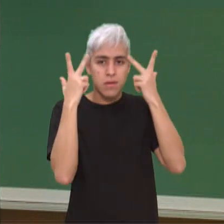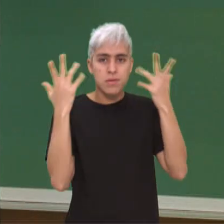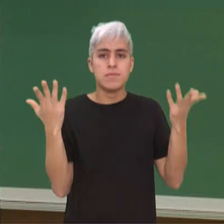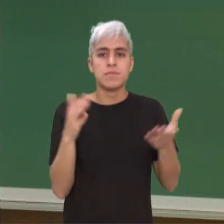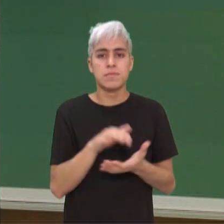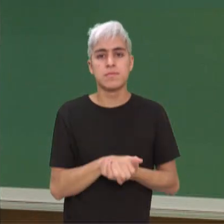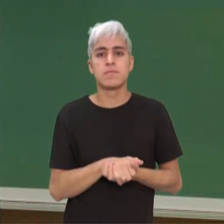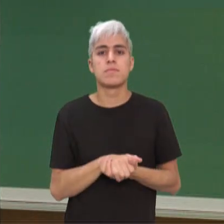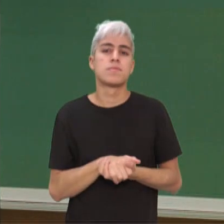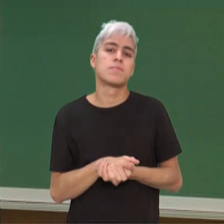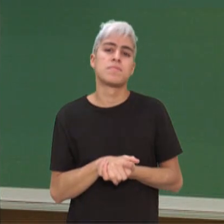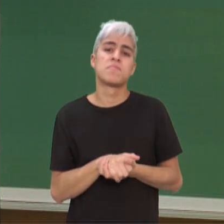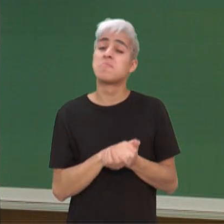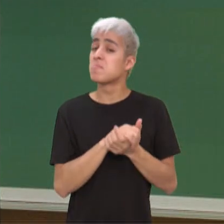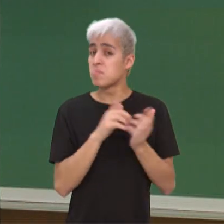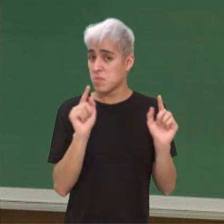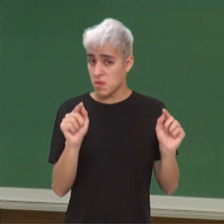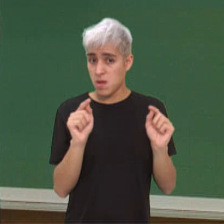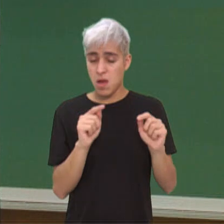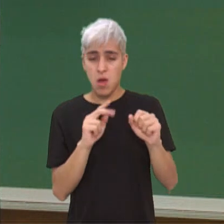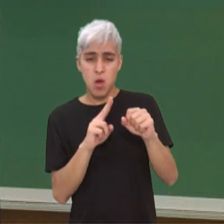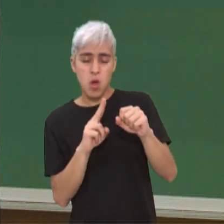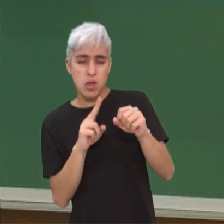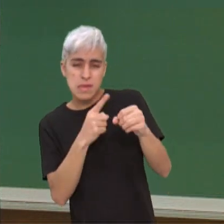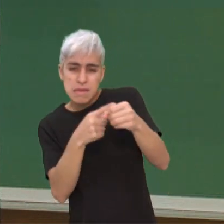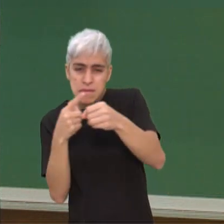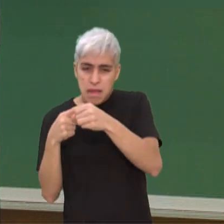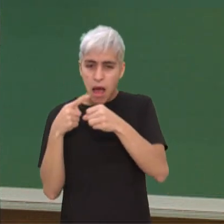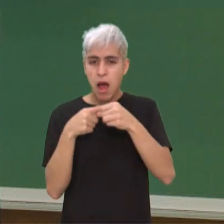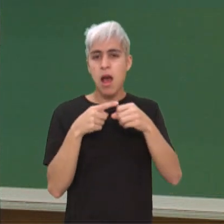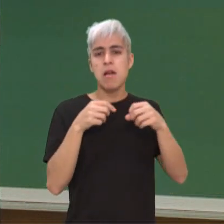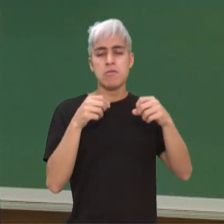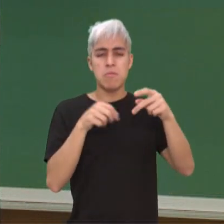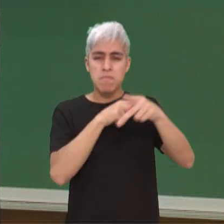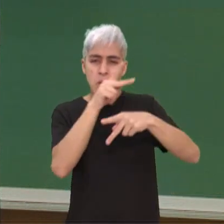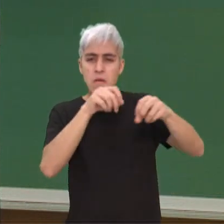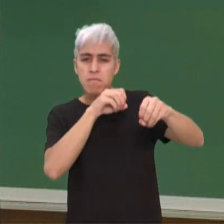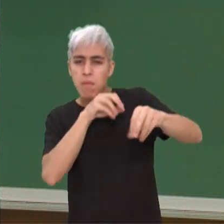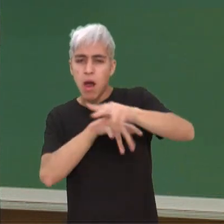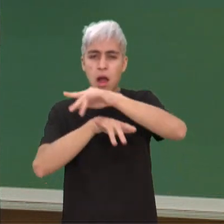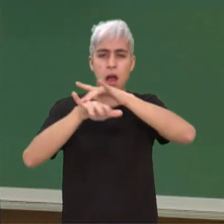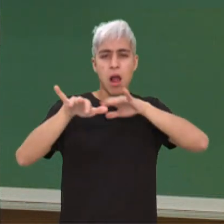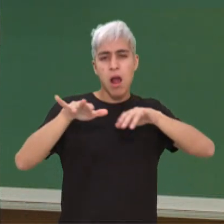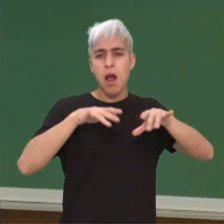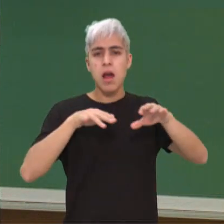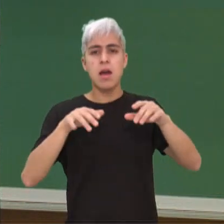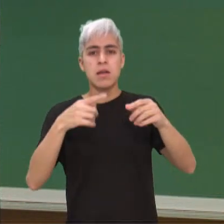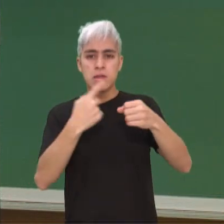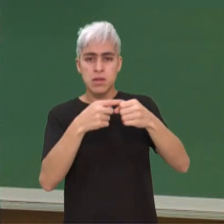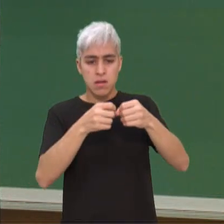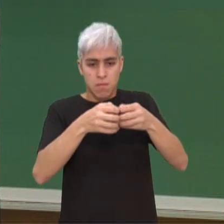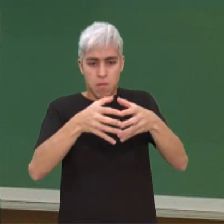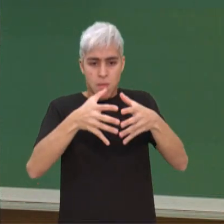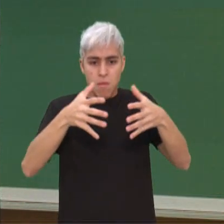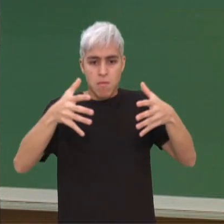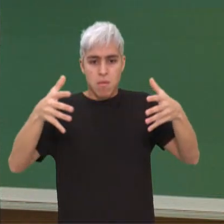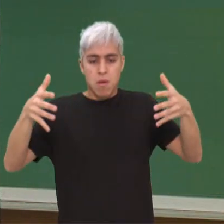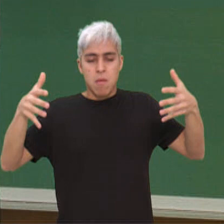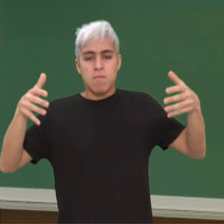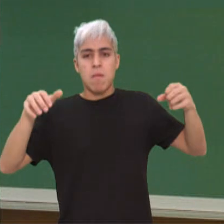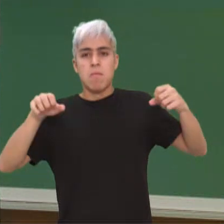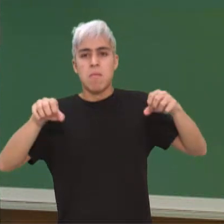A própria questão urbanística, o aumento das populações dentro das cidades, né? O